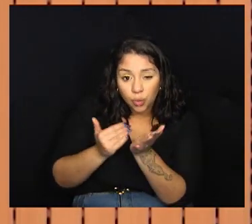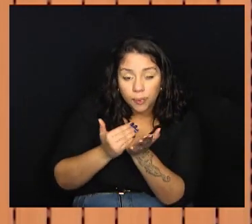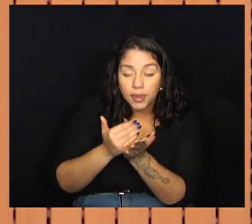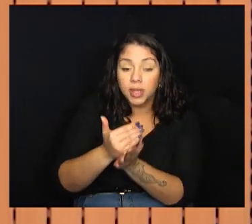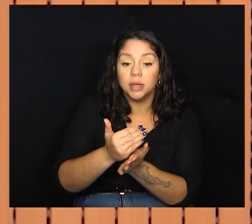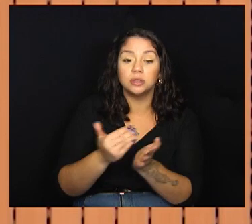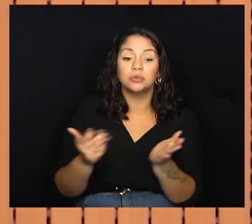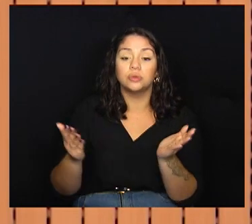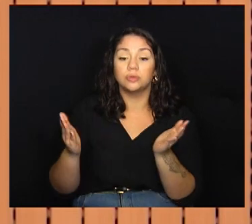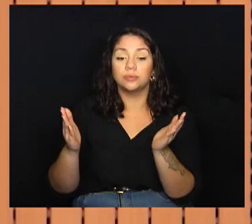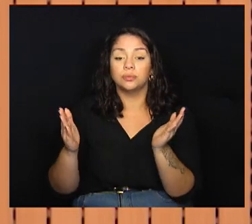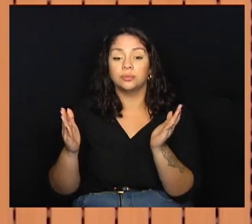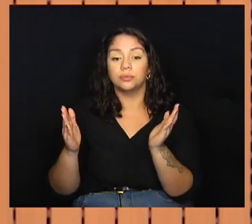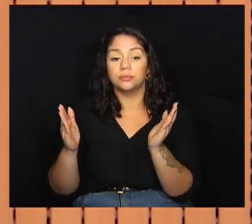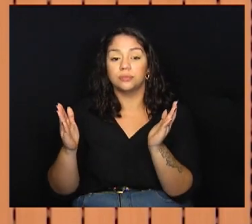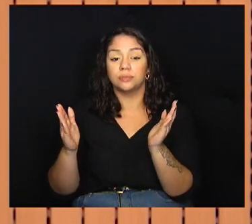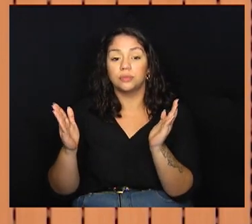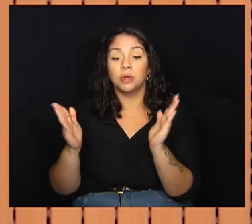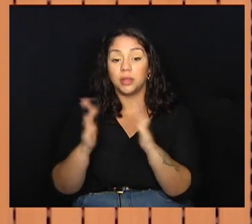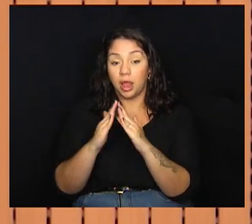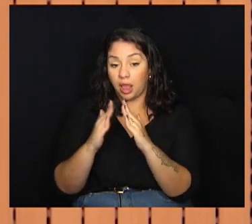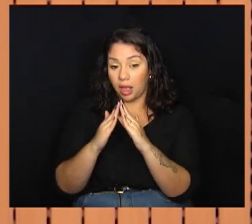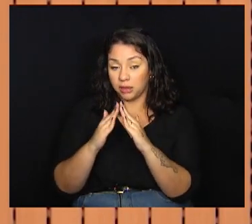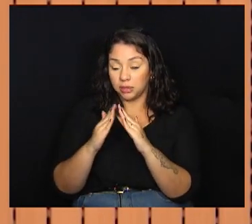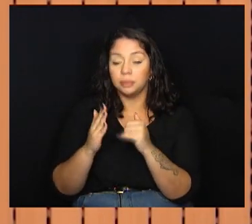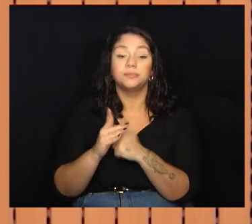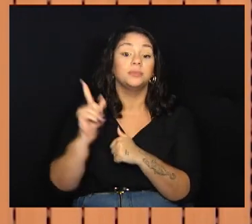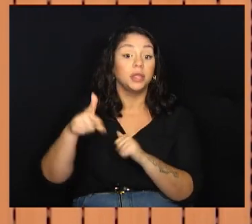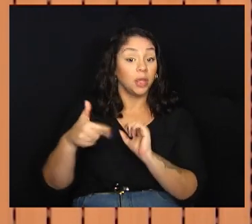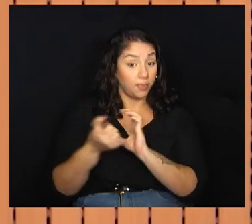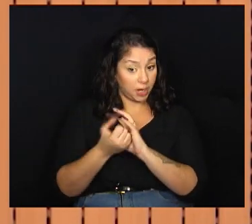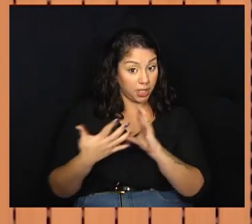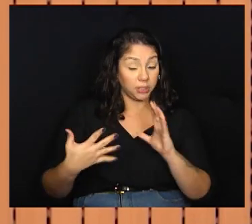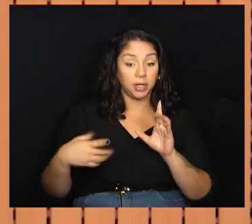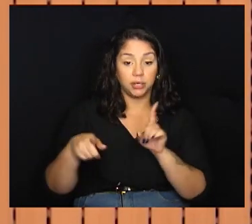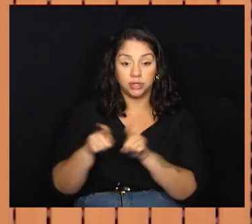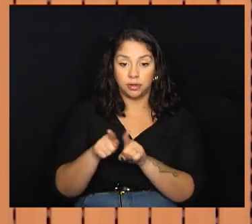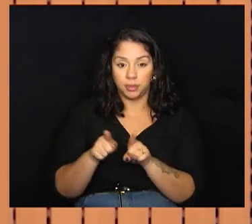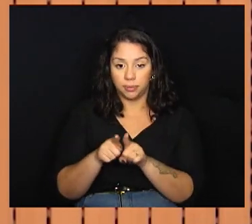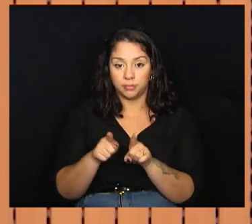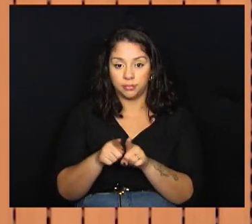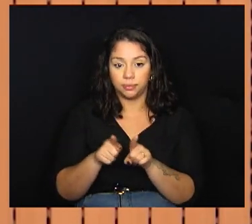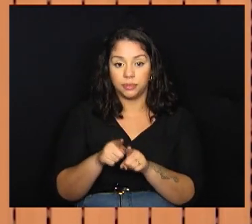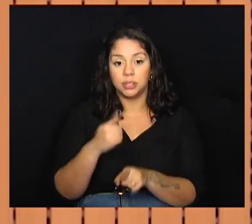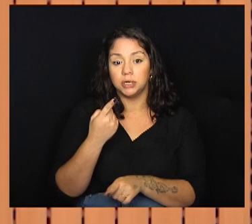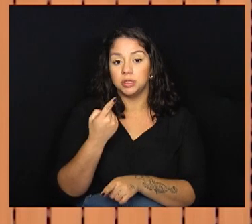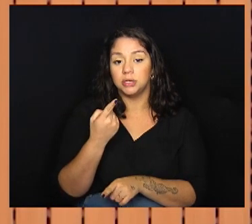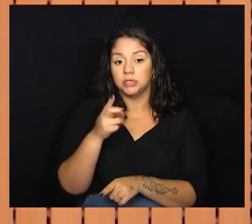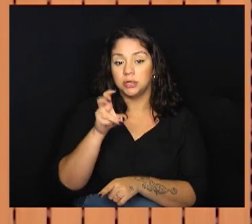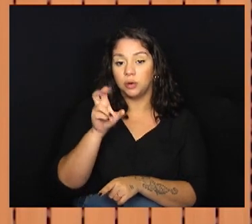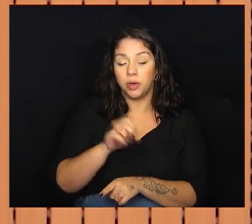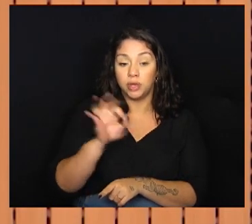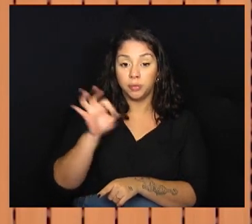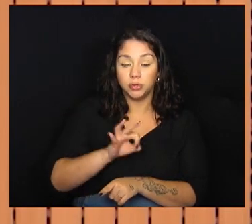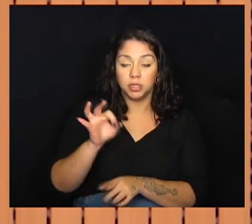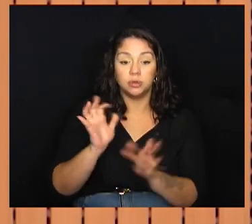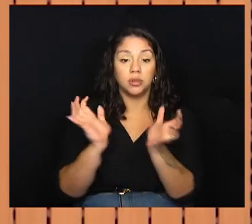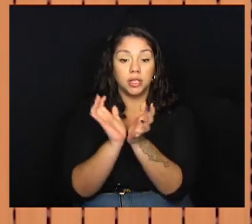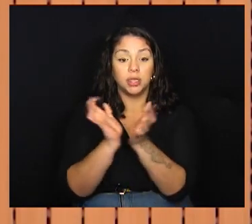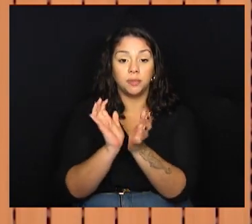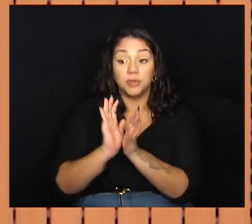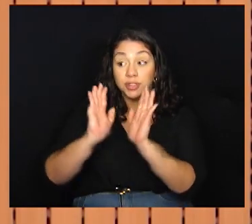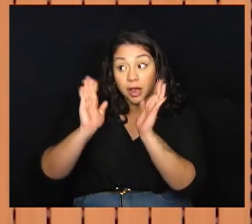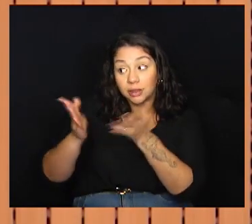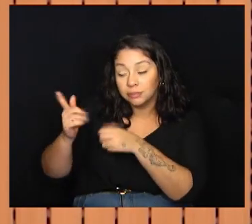casa, e isso é uma característica também. Acho que 50% da nossa equipe está lá desde que